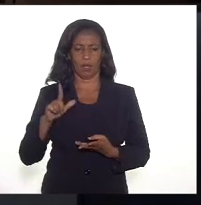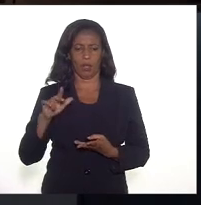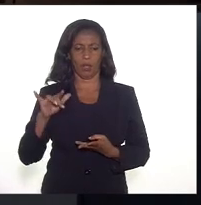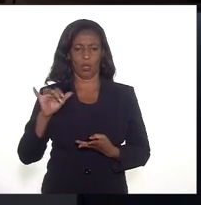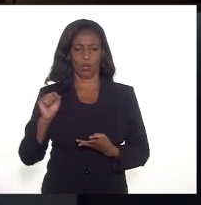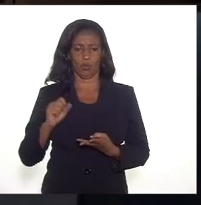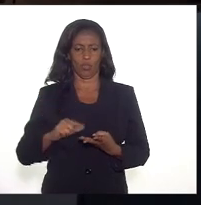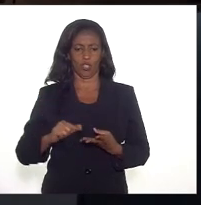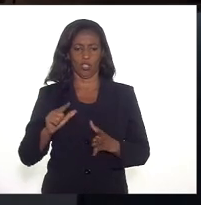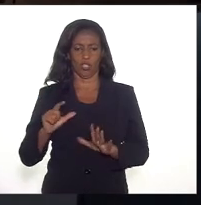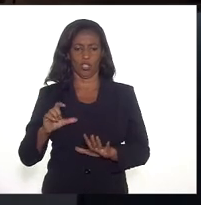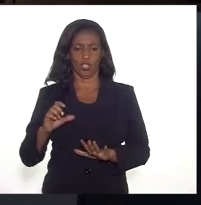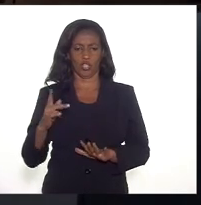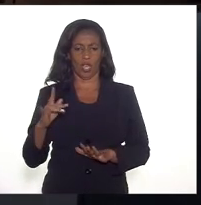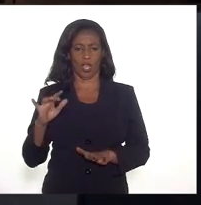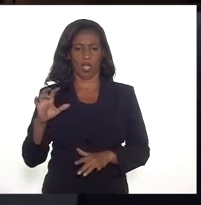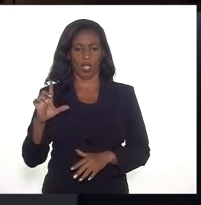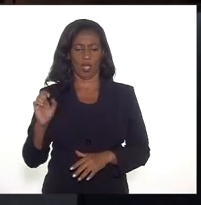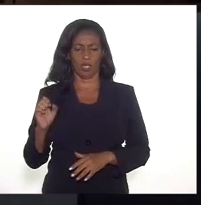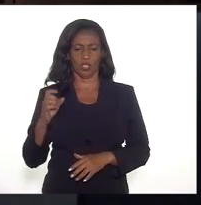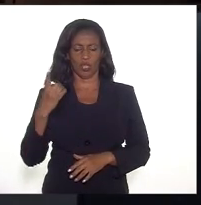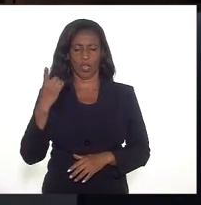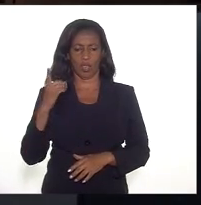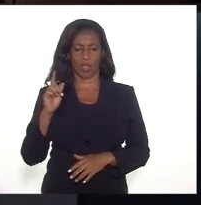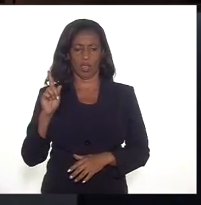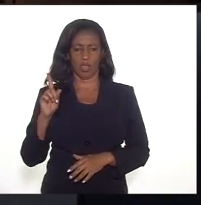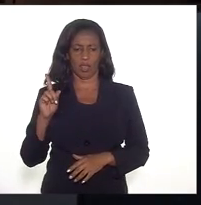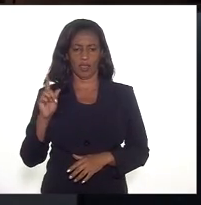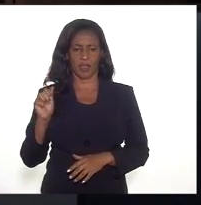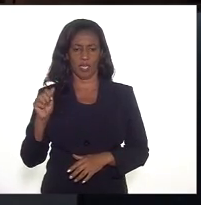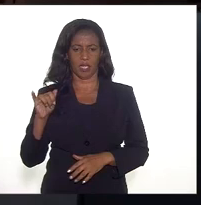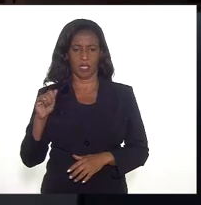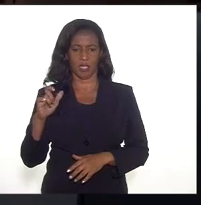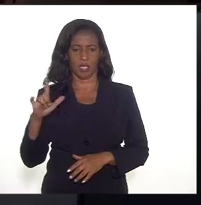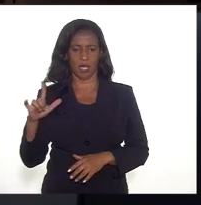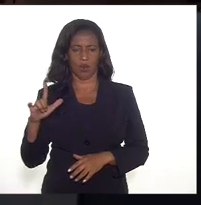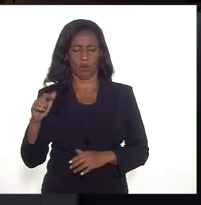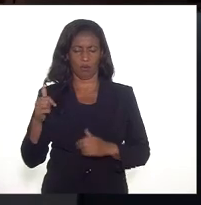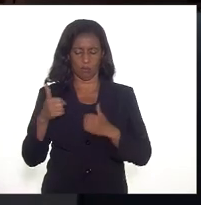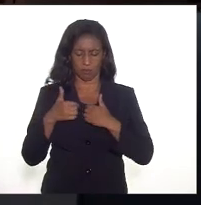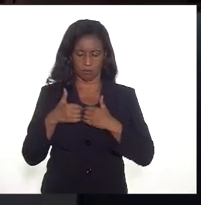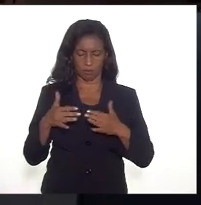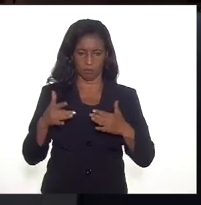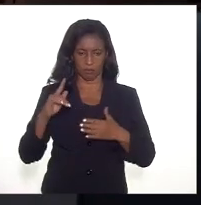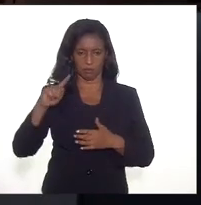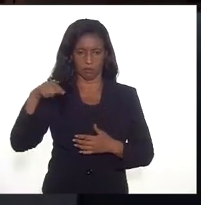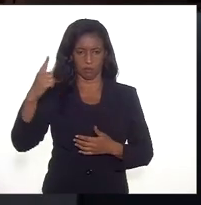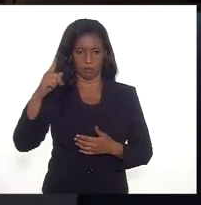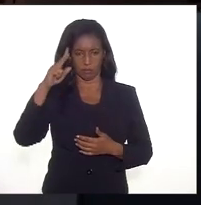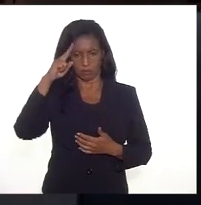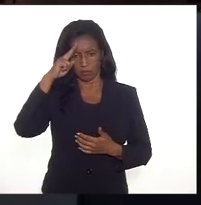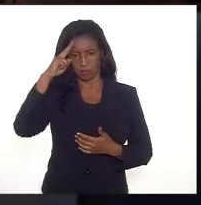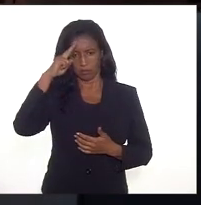deputado Charles Batista e deputado Daniel Librelon, que a partir da próxima